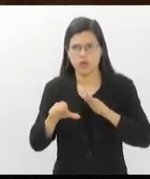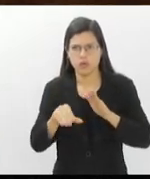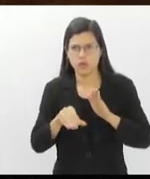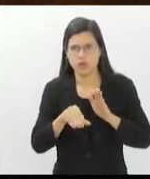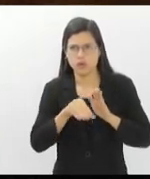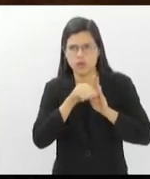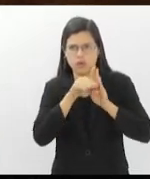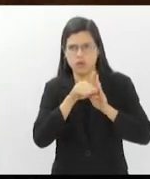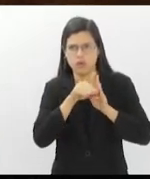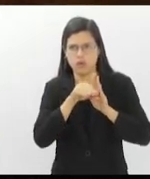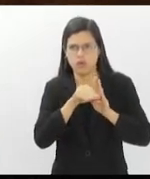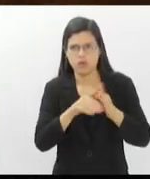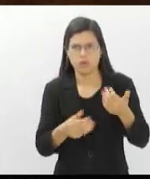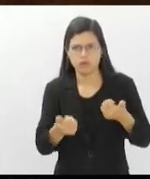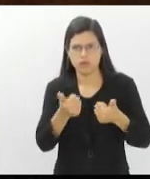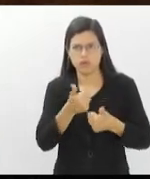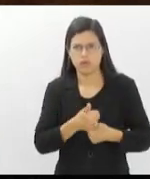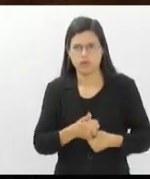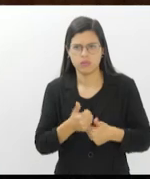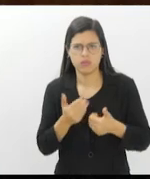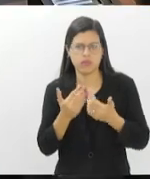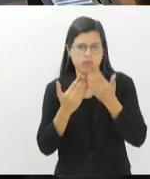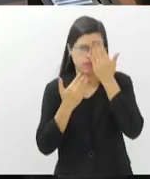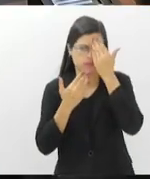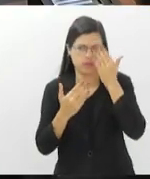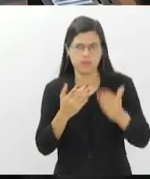por substitutivo. Muito obrigado, senhora presidente.